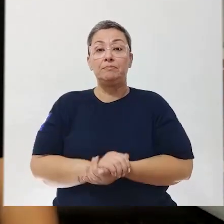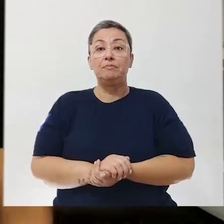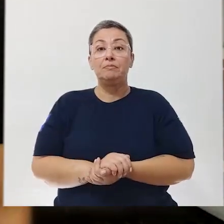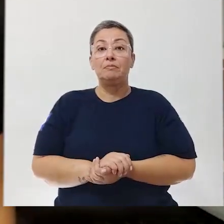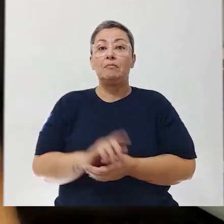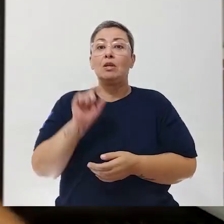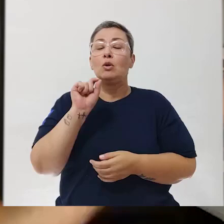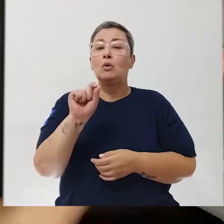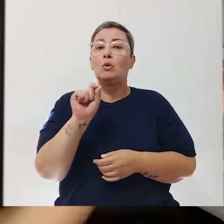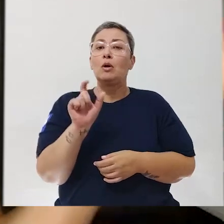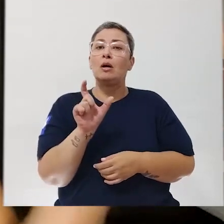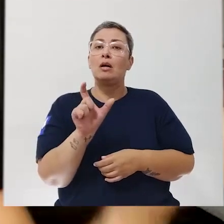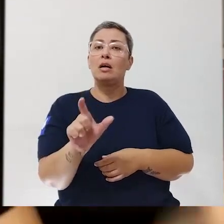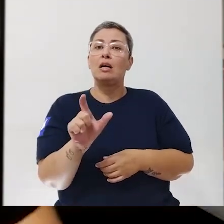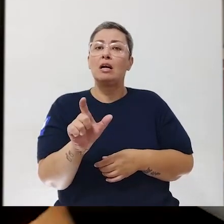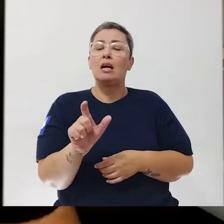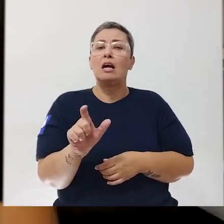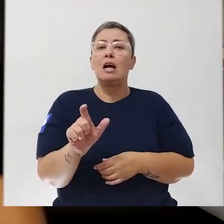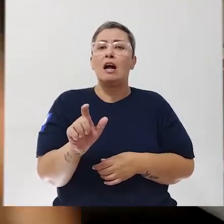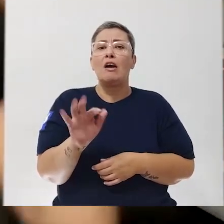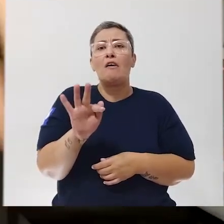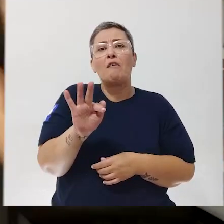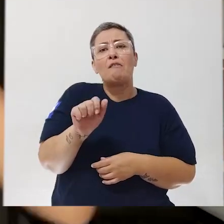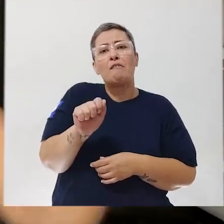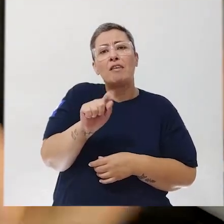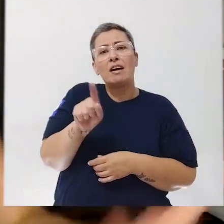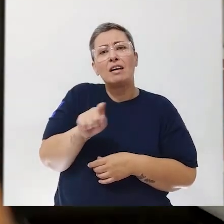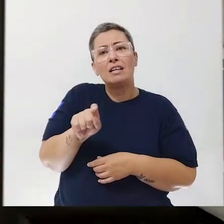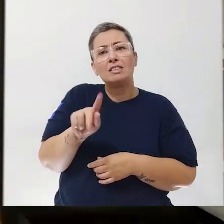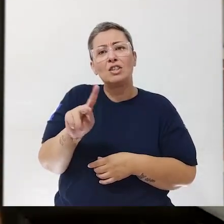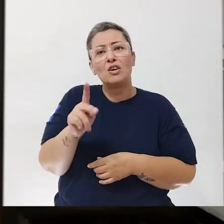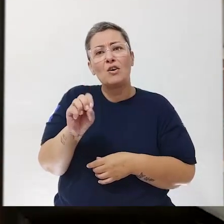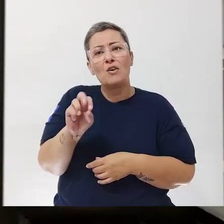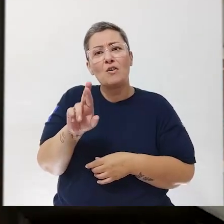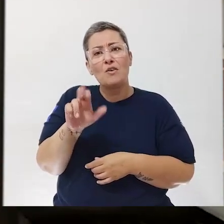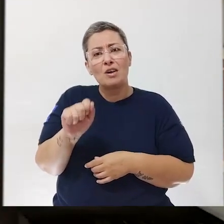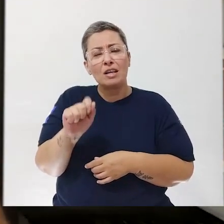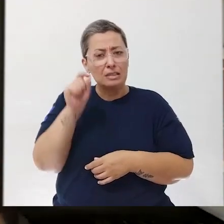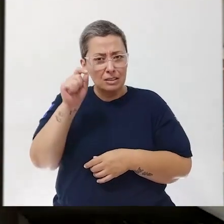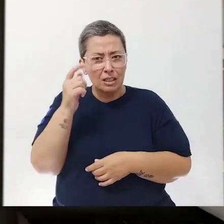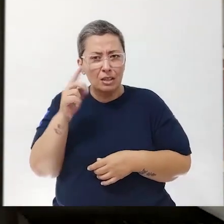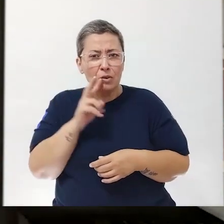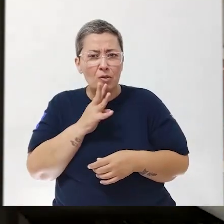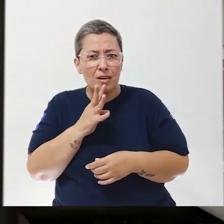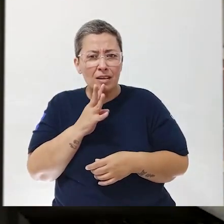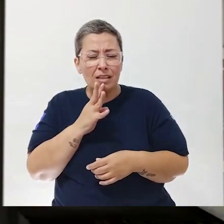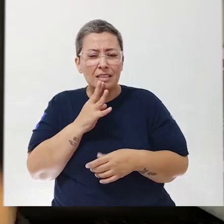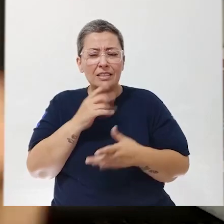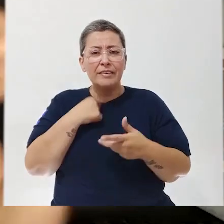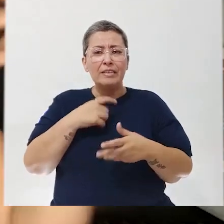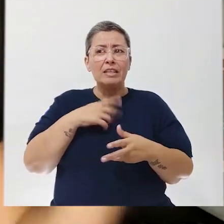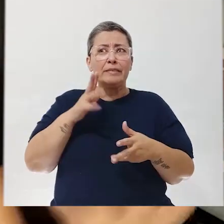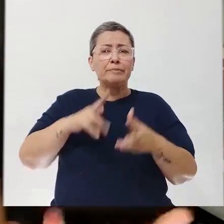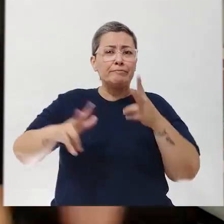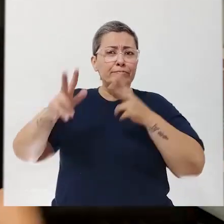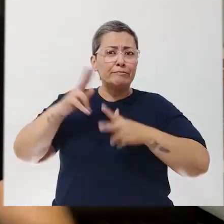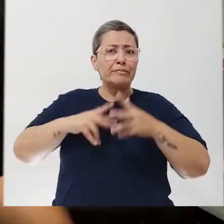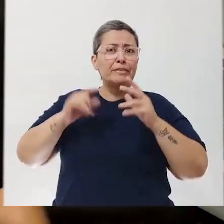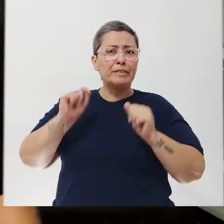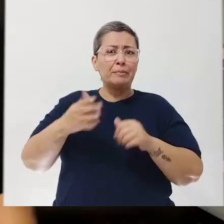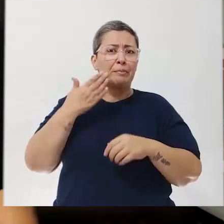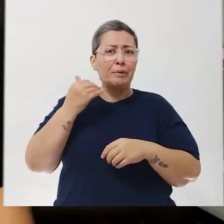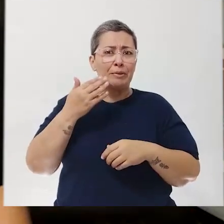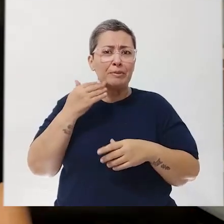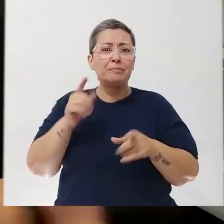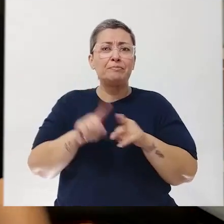muito medo. E a expressão faz hora? Quem lembra de ter ouvido falar? Ela é uma expressão que a gente acaba ouvindo muito, ou